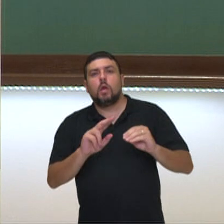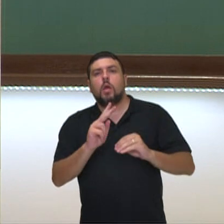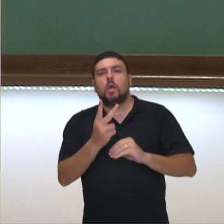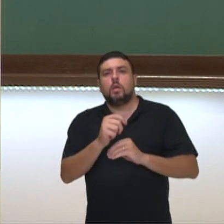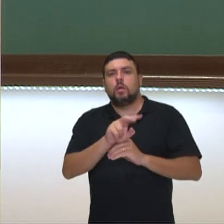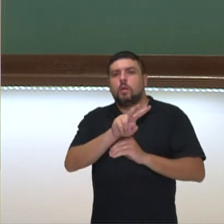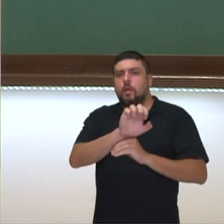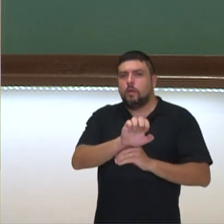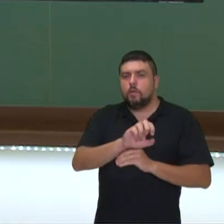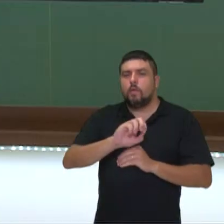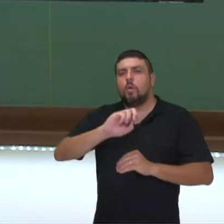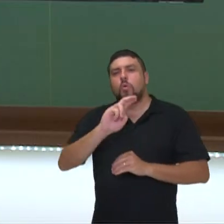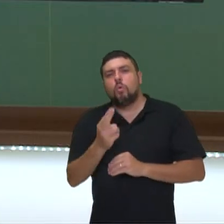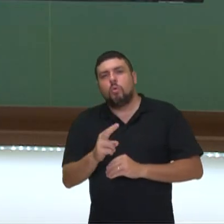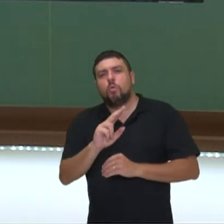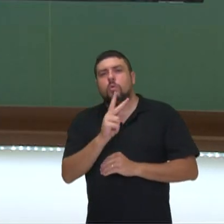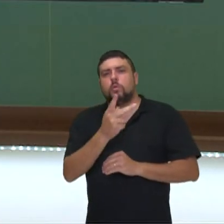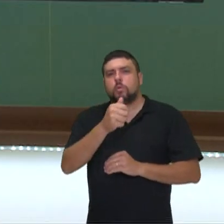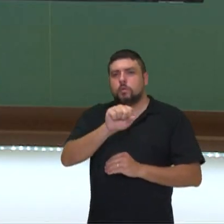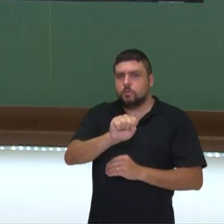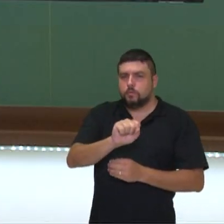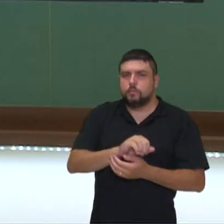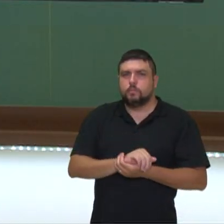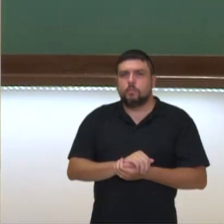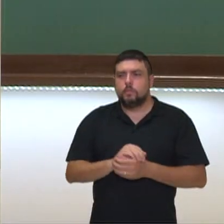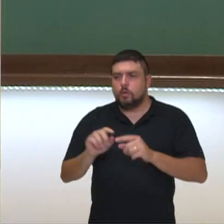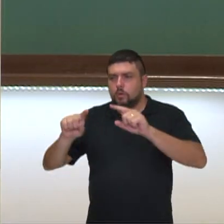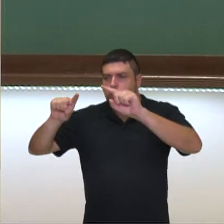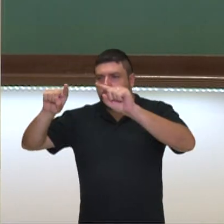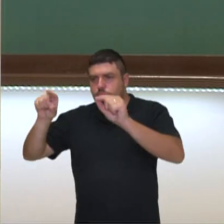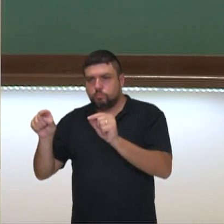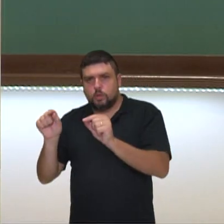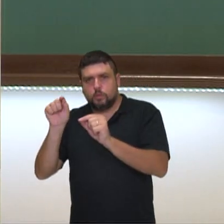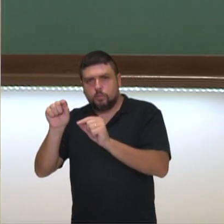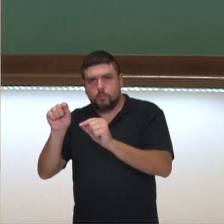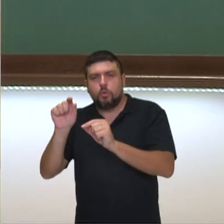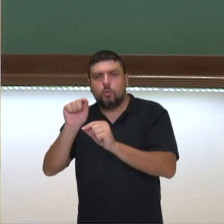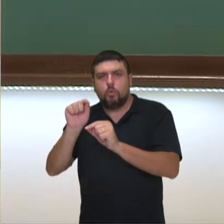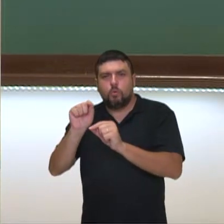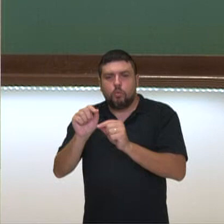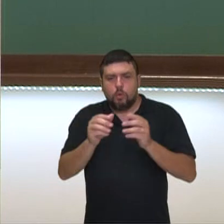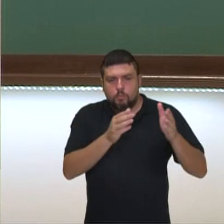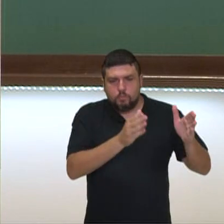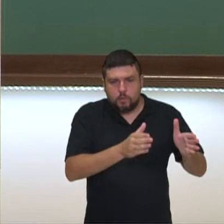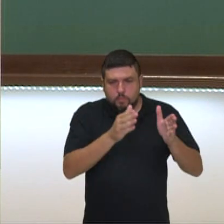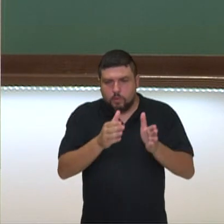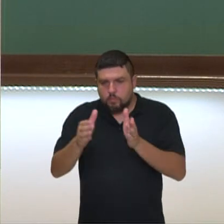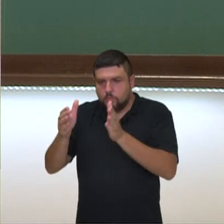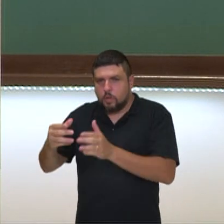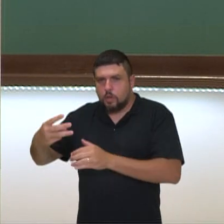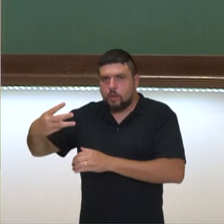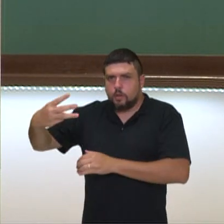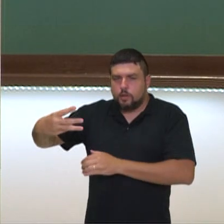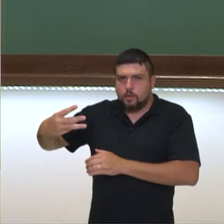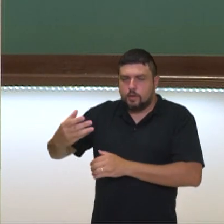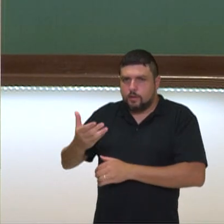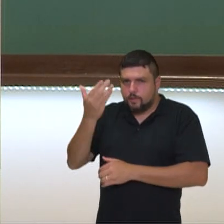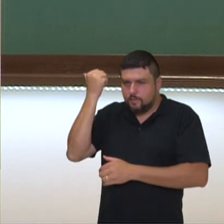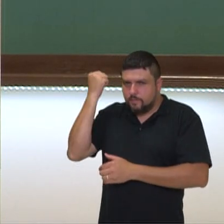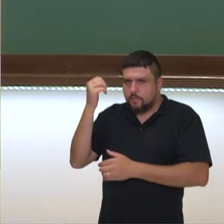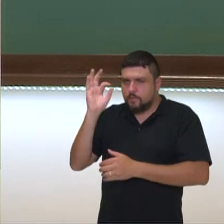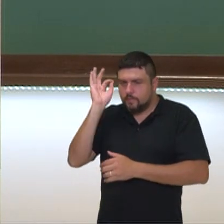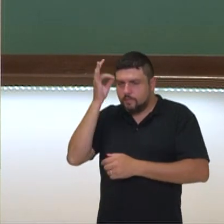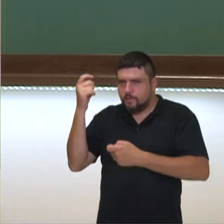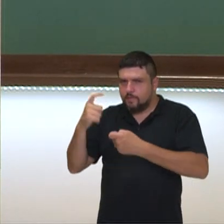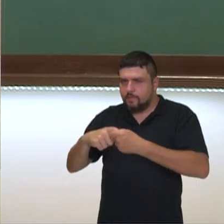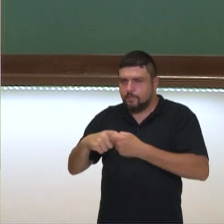e o verbo que está entre parênteses na terceira coluna, no particípio passado. Bora lá? Já eu